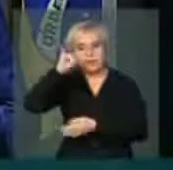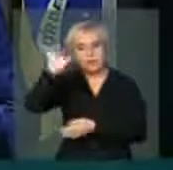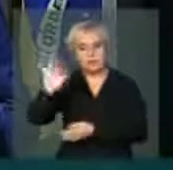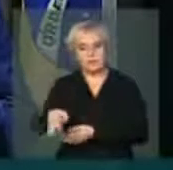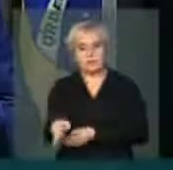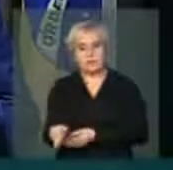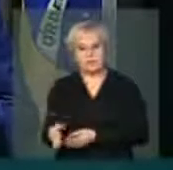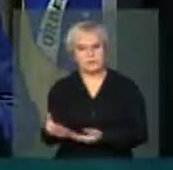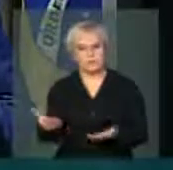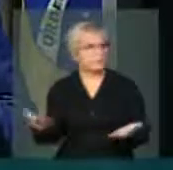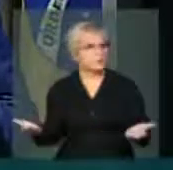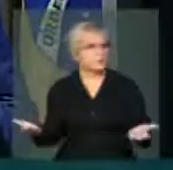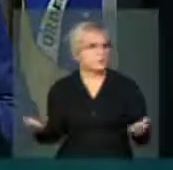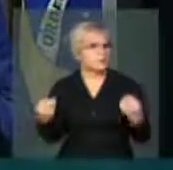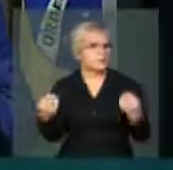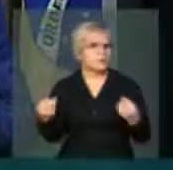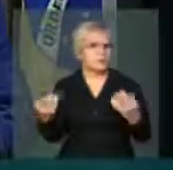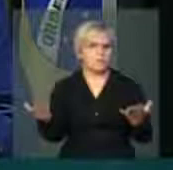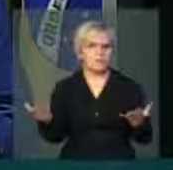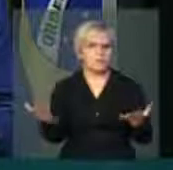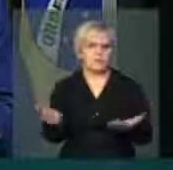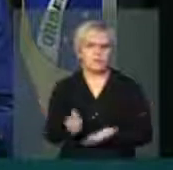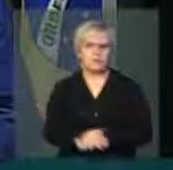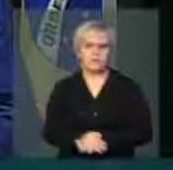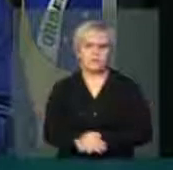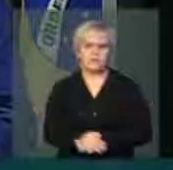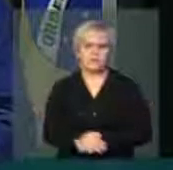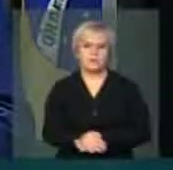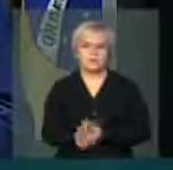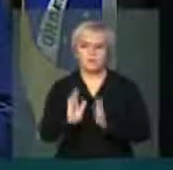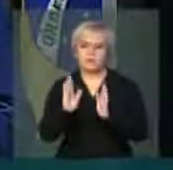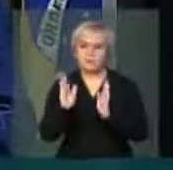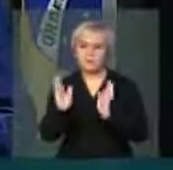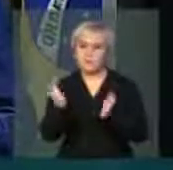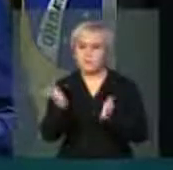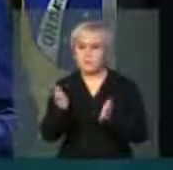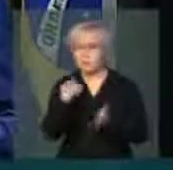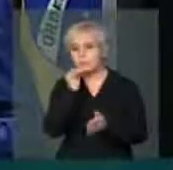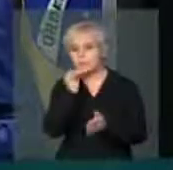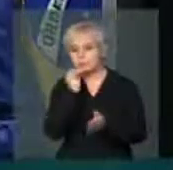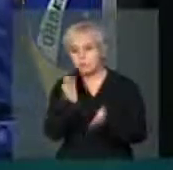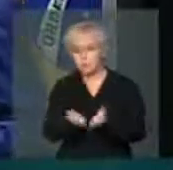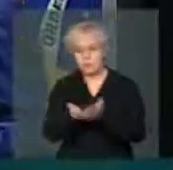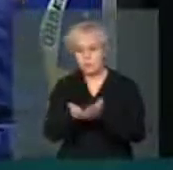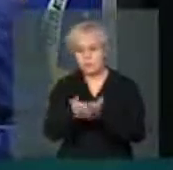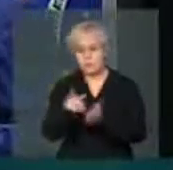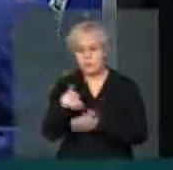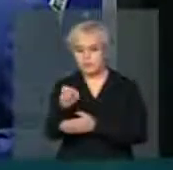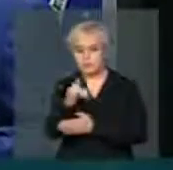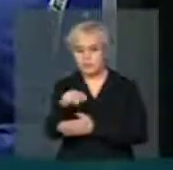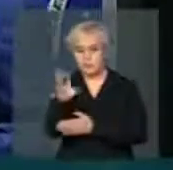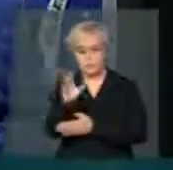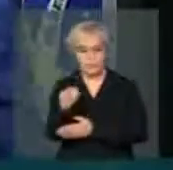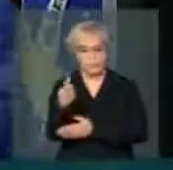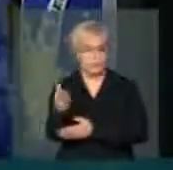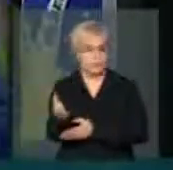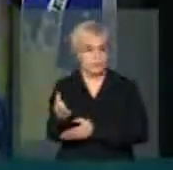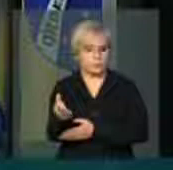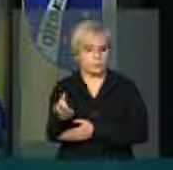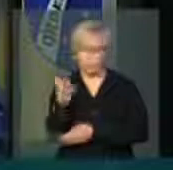Já basta a questão tão falada do Porto de Mariel, quando